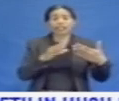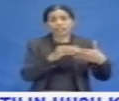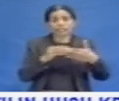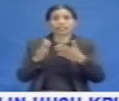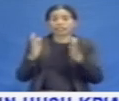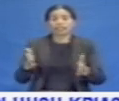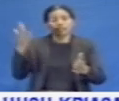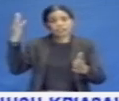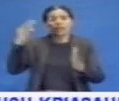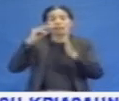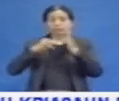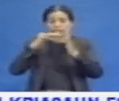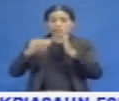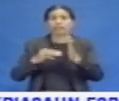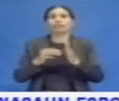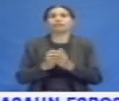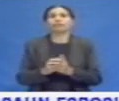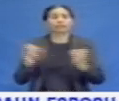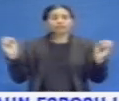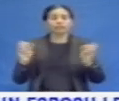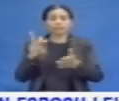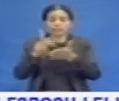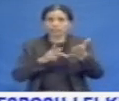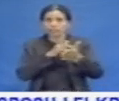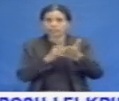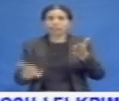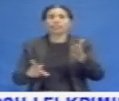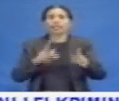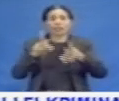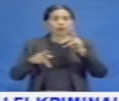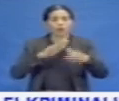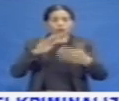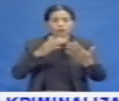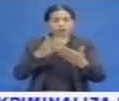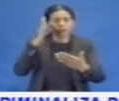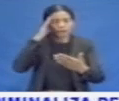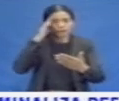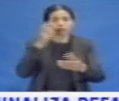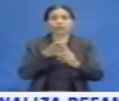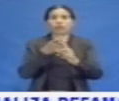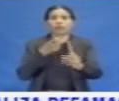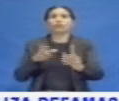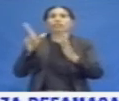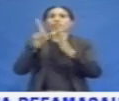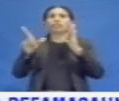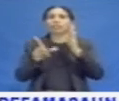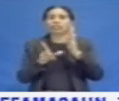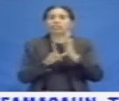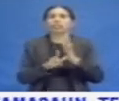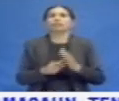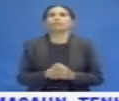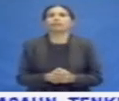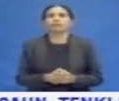média social. Laos criminaliza pensamento crítico cidadão sirenian lihusi lei herança kawarisan